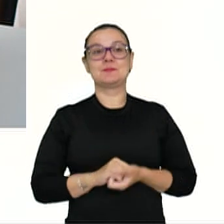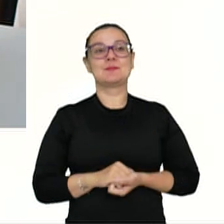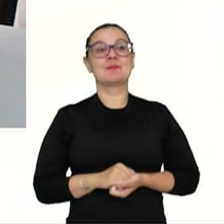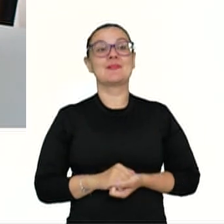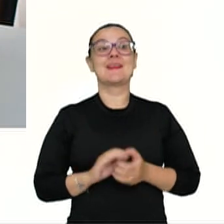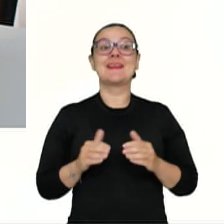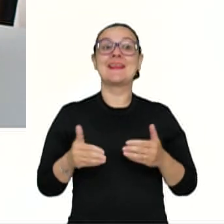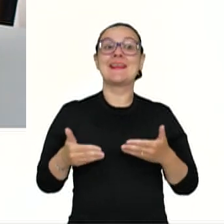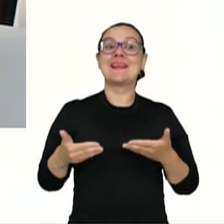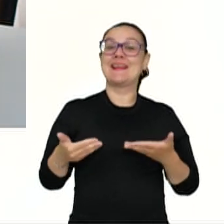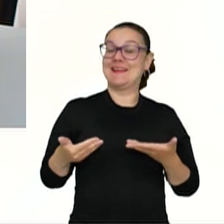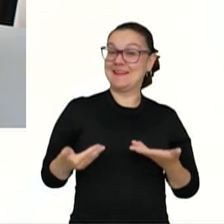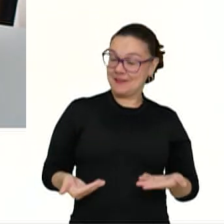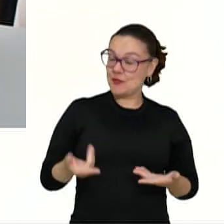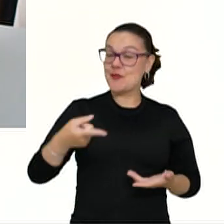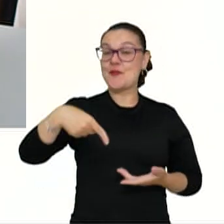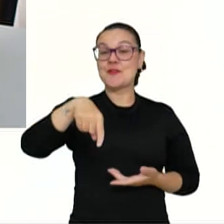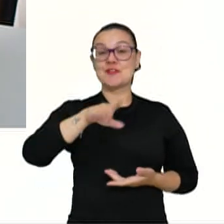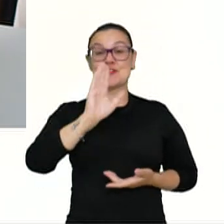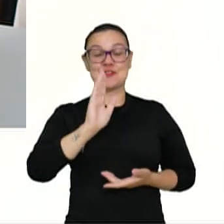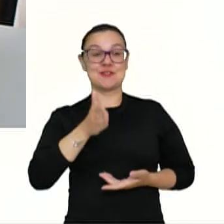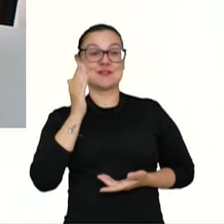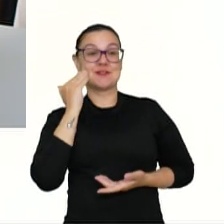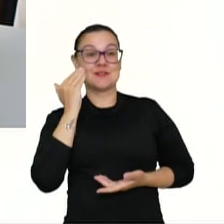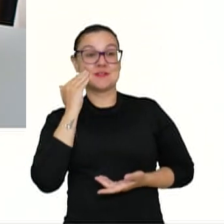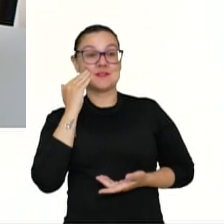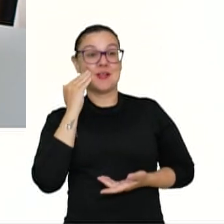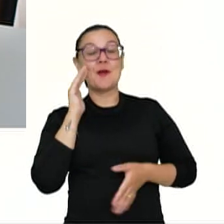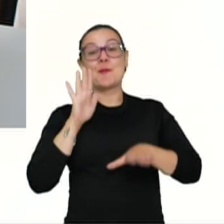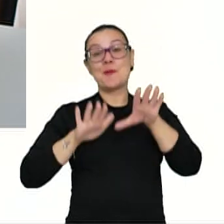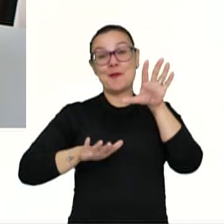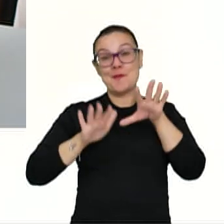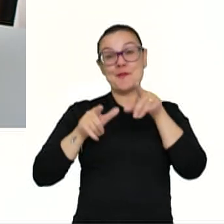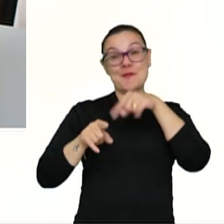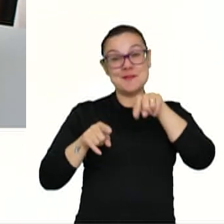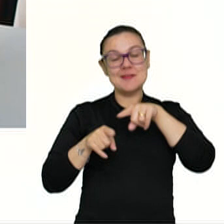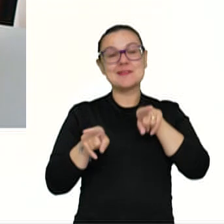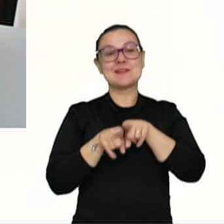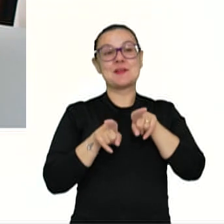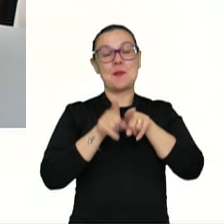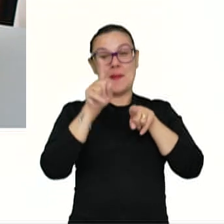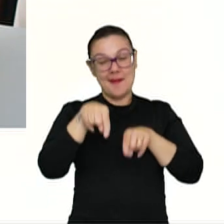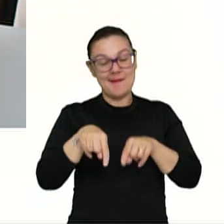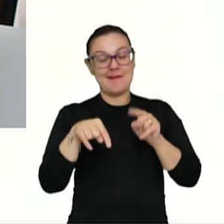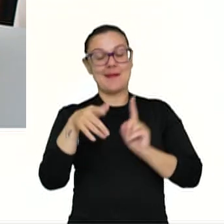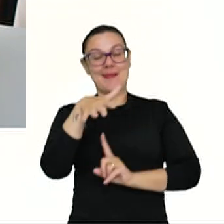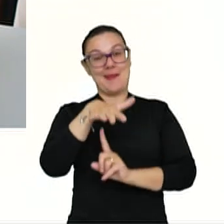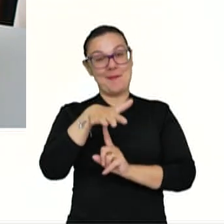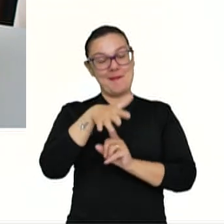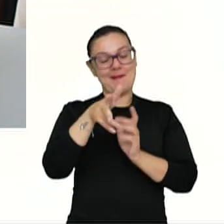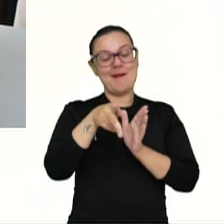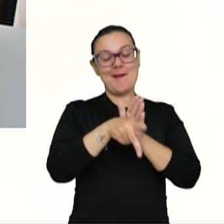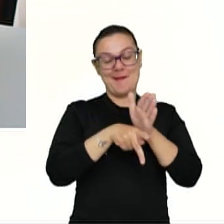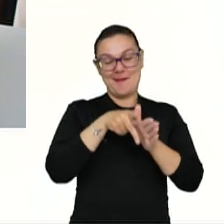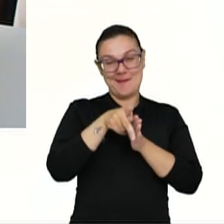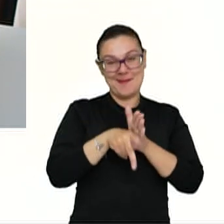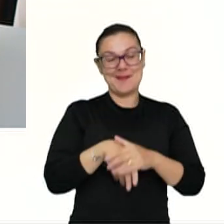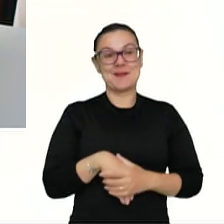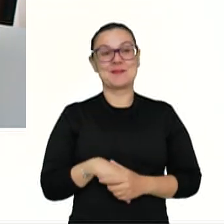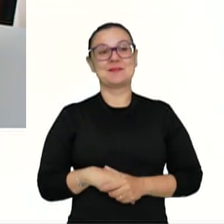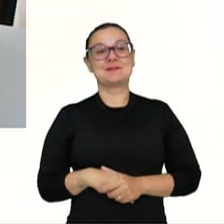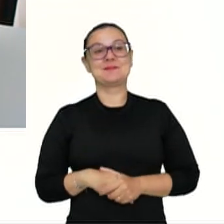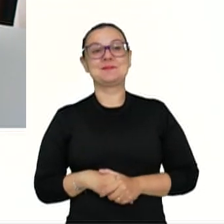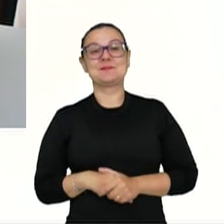Então, queridos, como vocês já sabem, talvez alguns de vocês também sejam alunos aqui do núcleo de Paranaguá, né? Todas